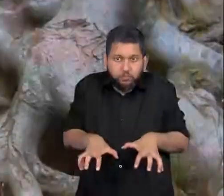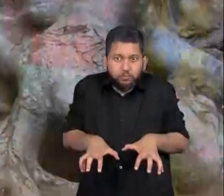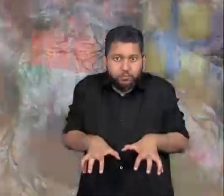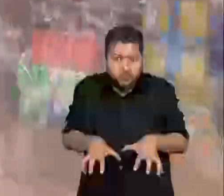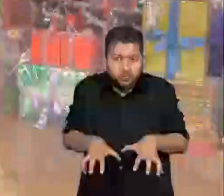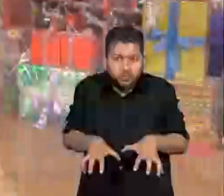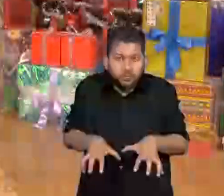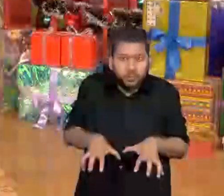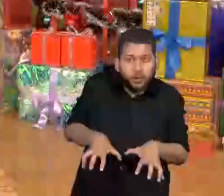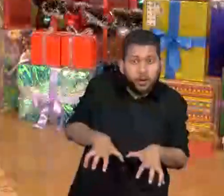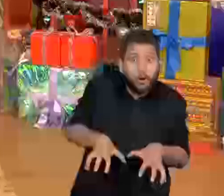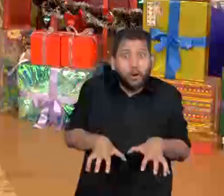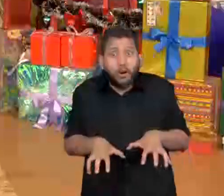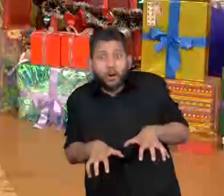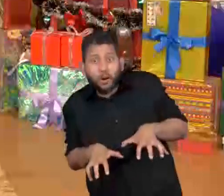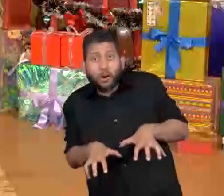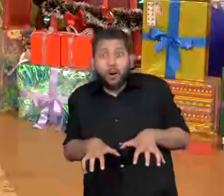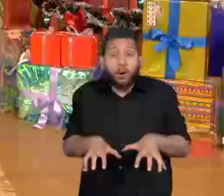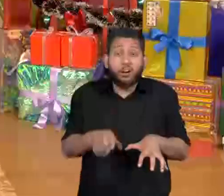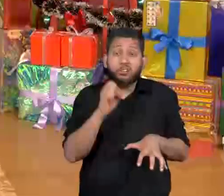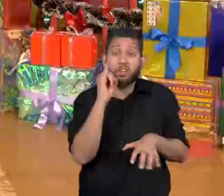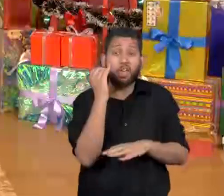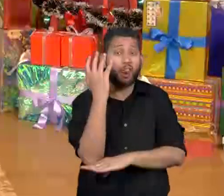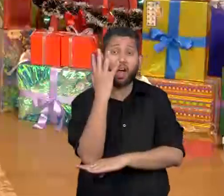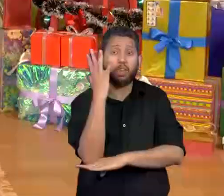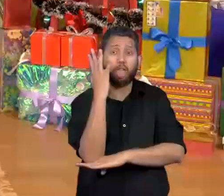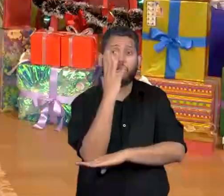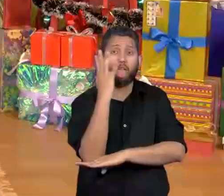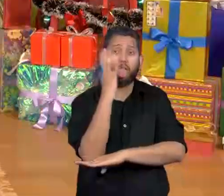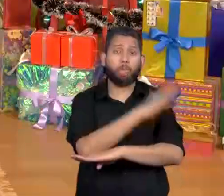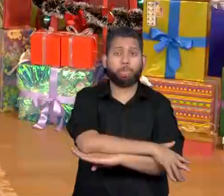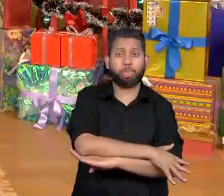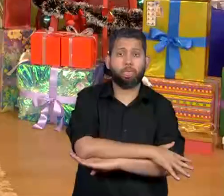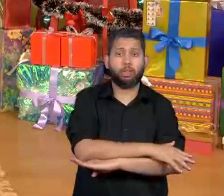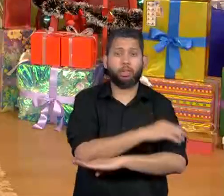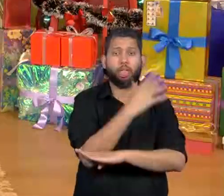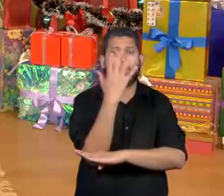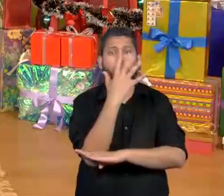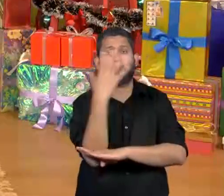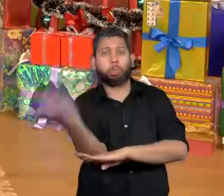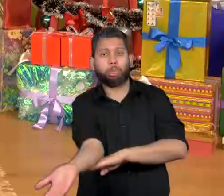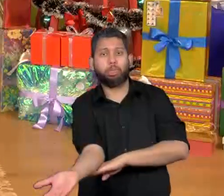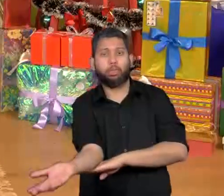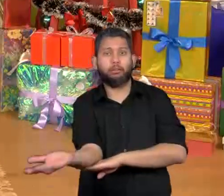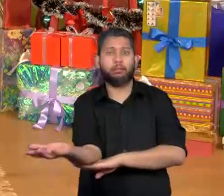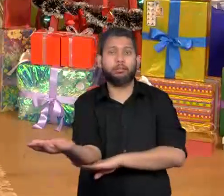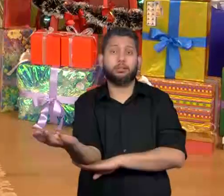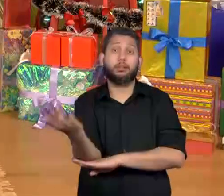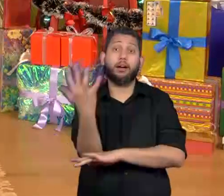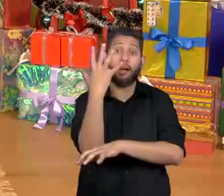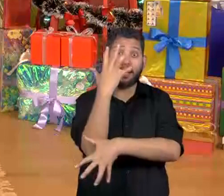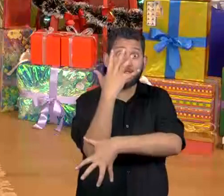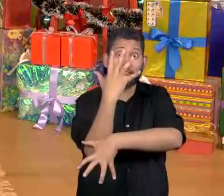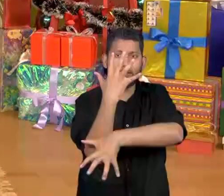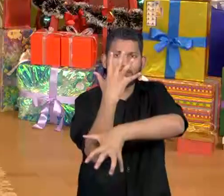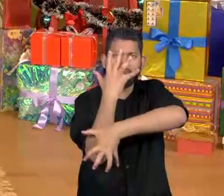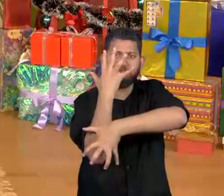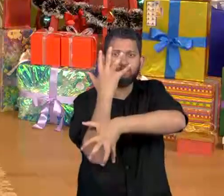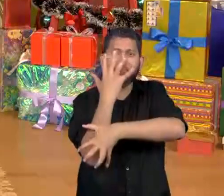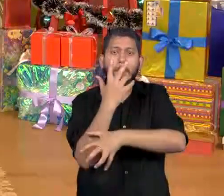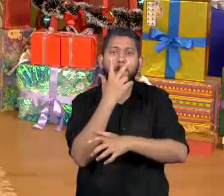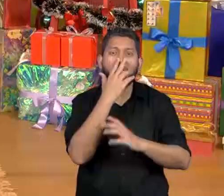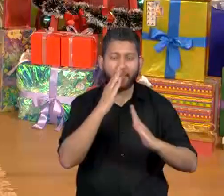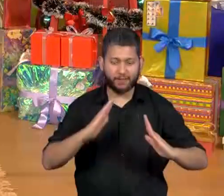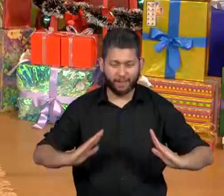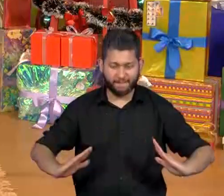né? Escorando Isso. a planta. Então, se a gente pensar, né, nas raízes nesse sentido, uhum.